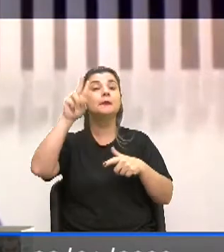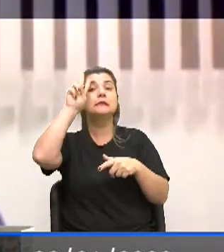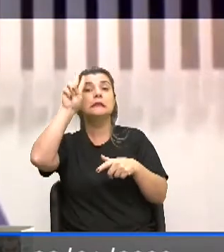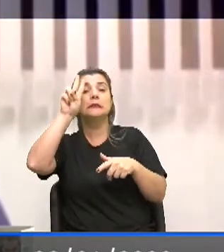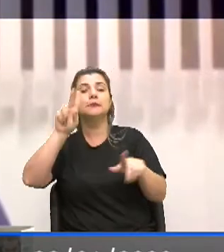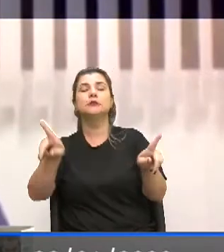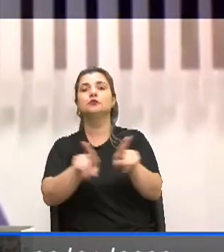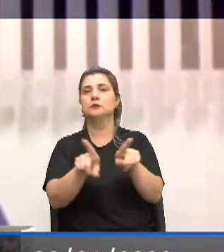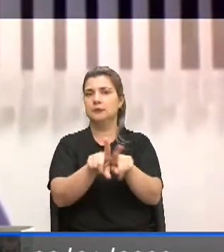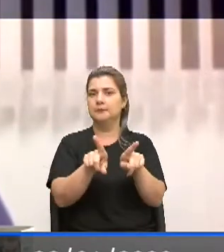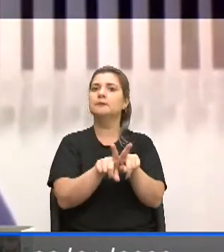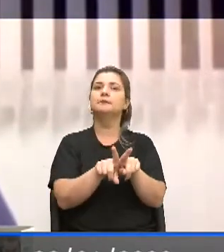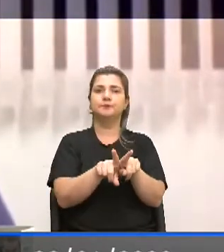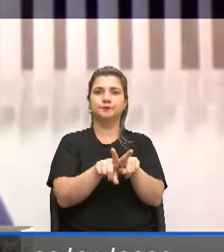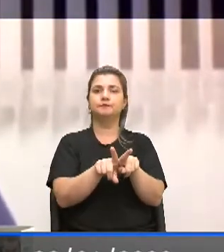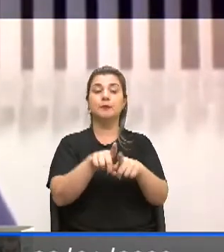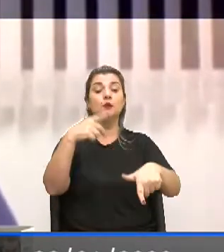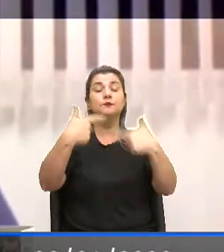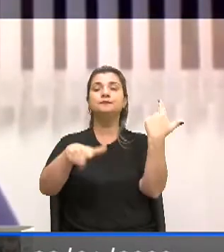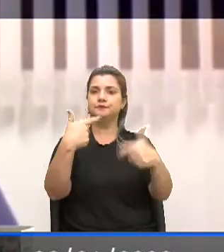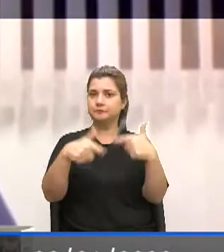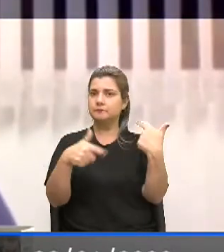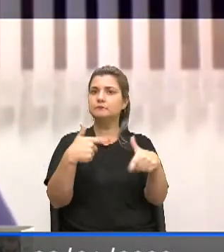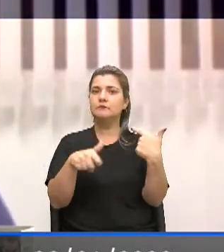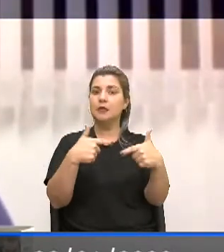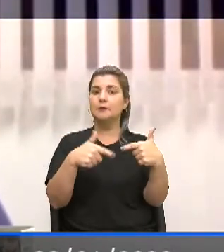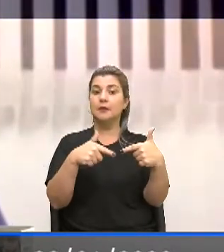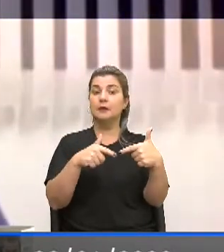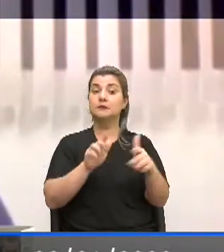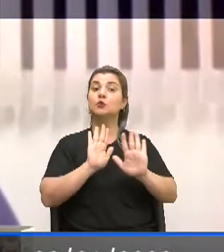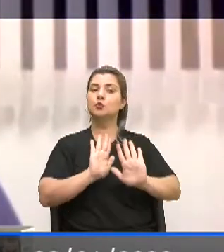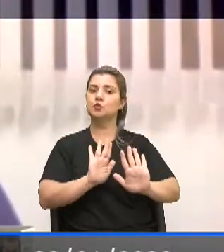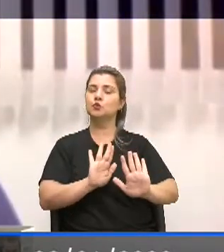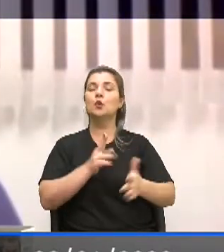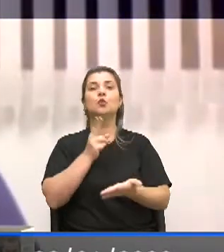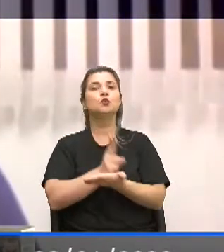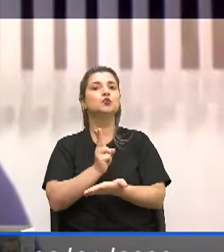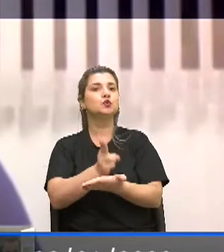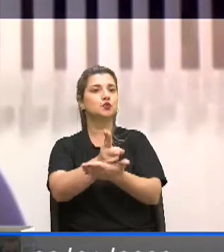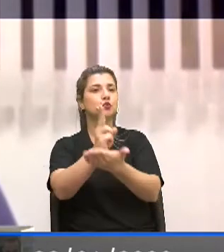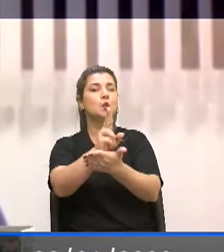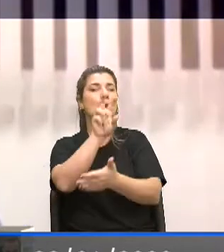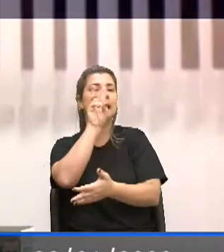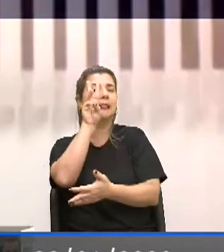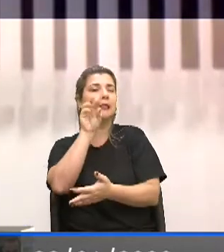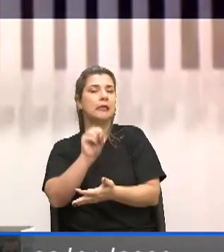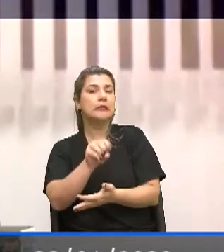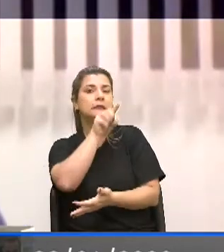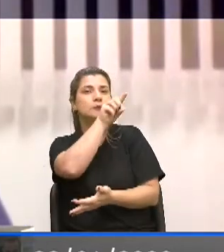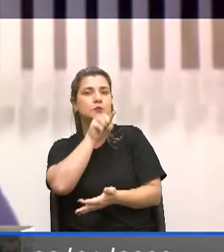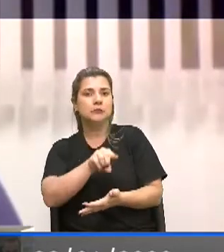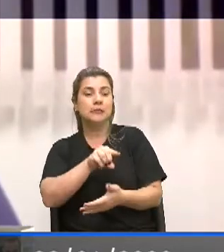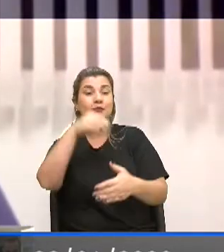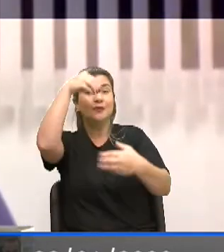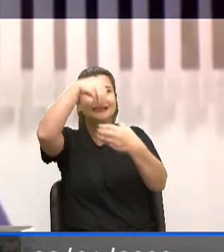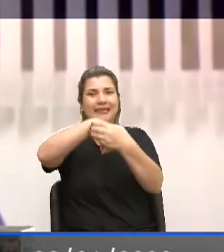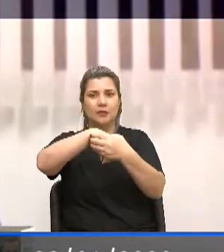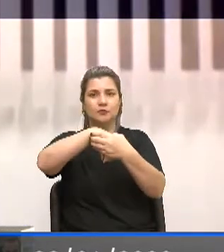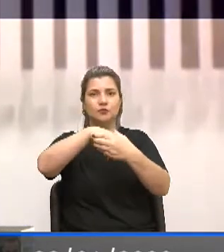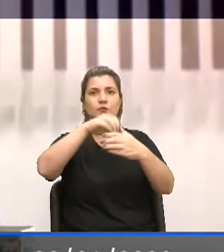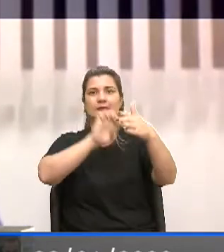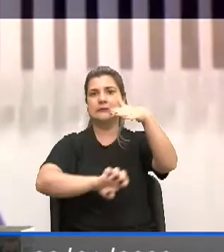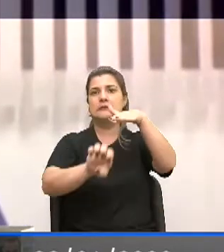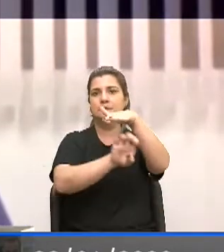mas os trabalhadores, eles permanecem 30% do seu tempo dentro das empresas e